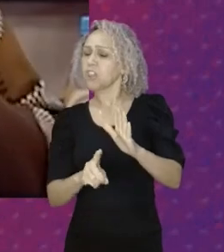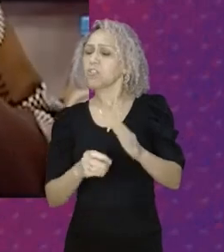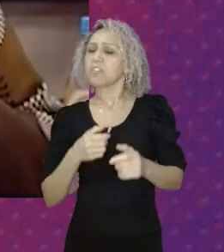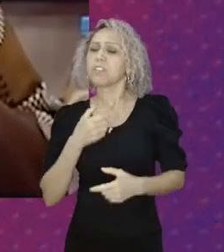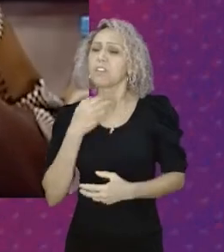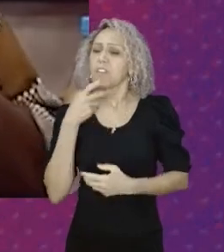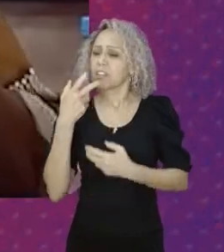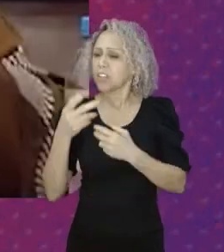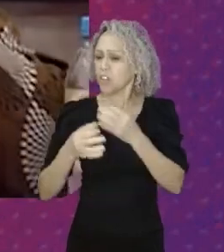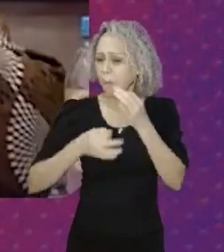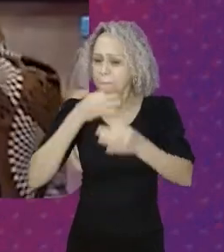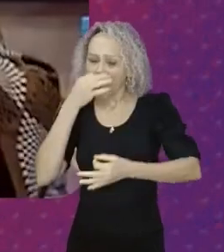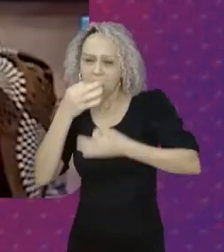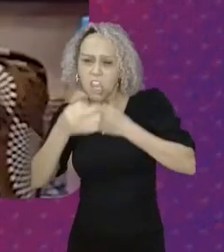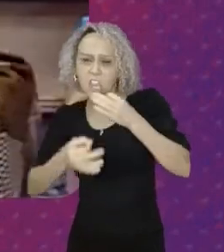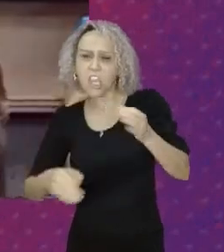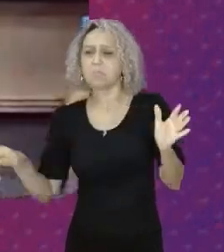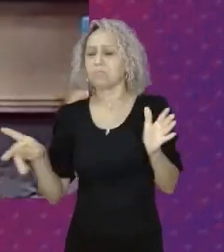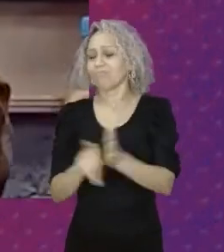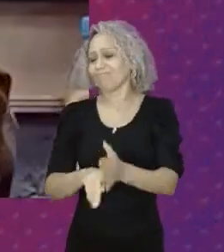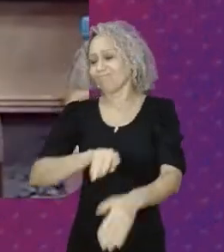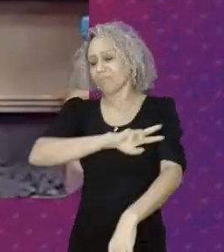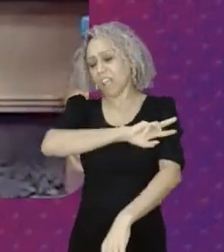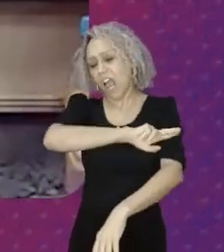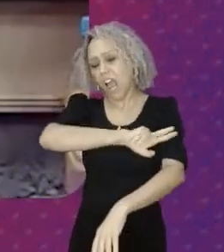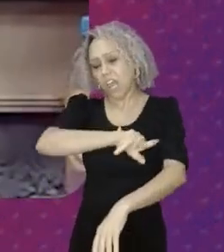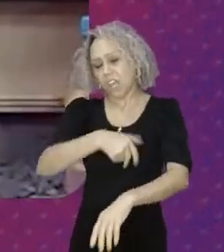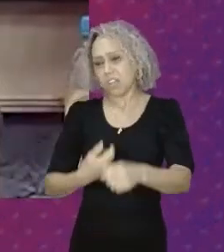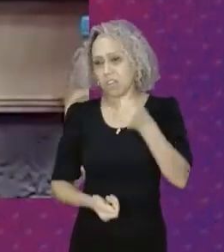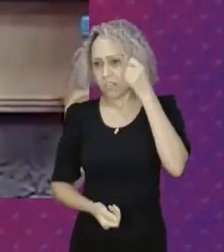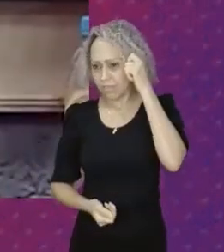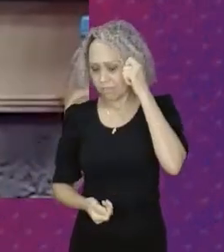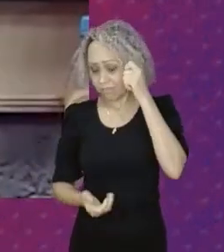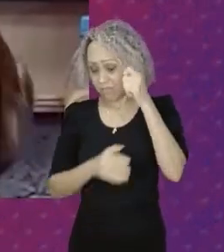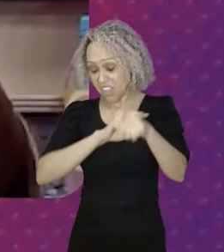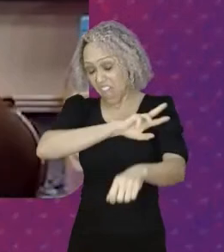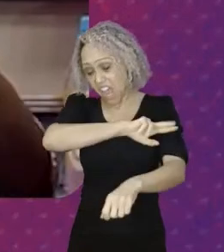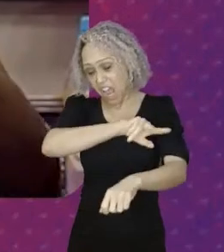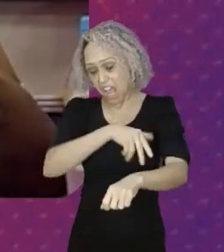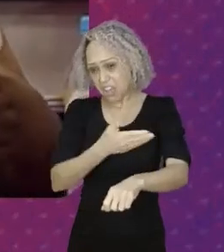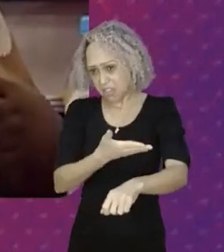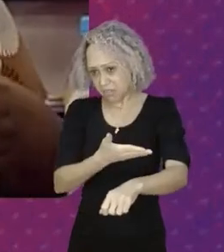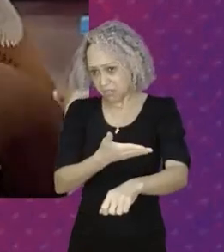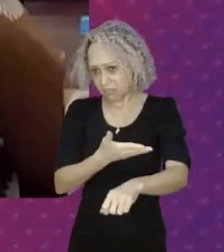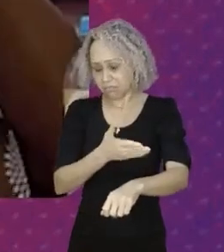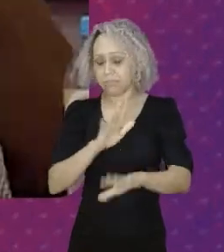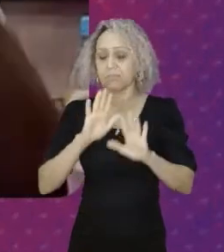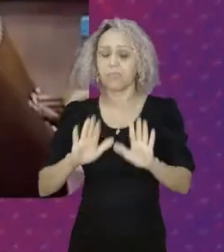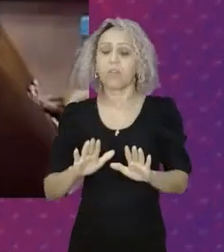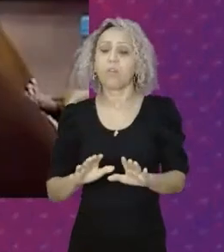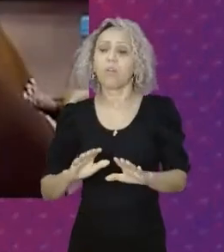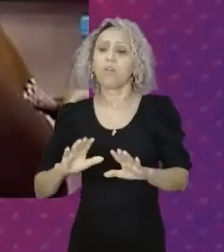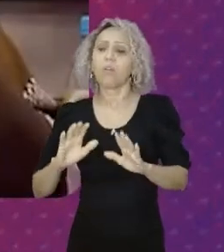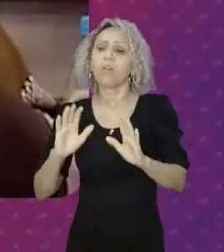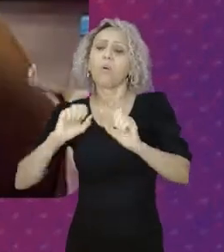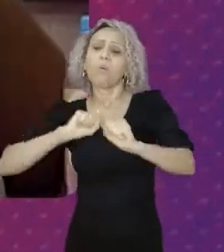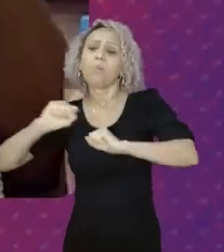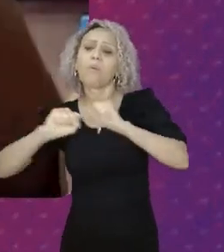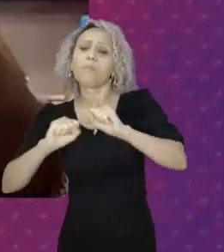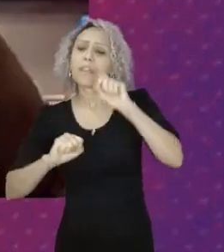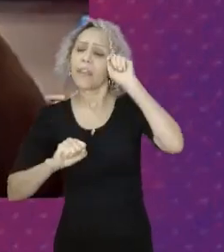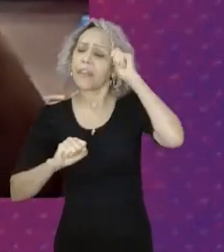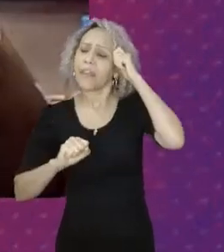Frente Negra era um movimento, né, foi um movimento muito importante que organizou